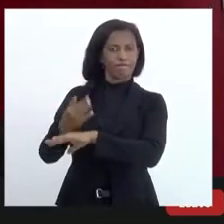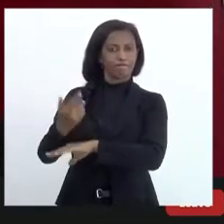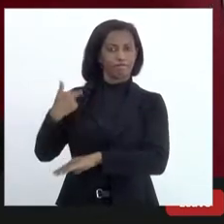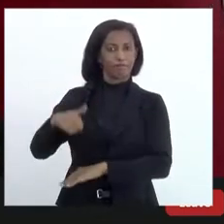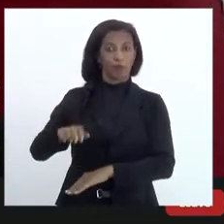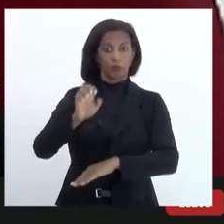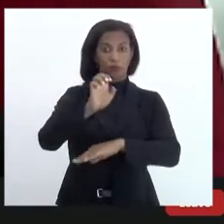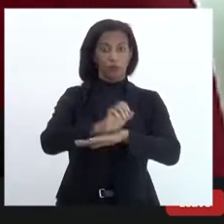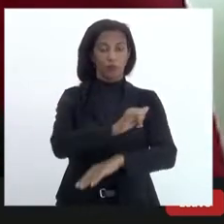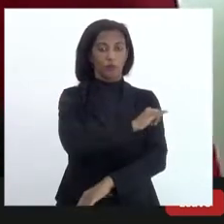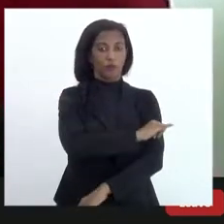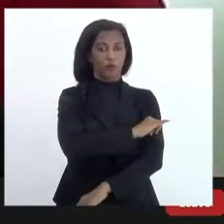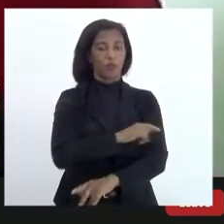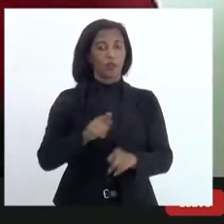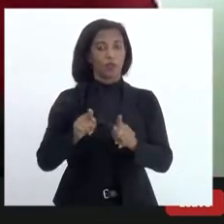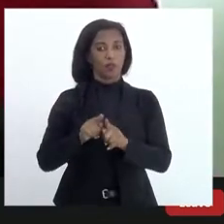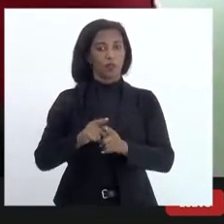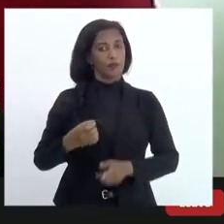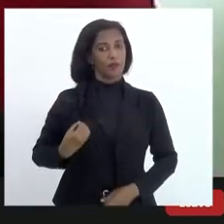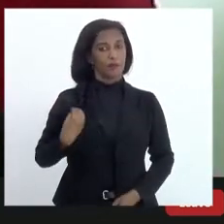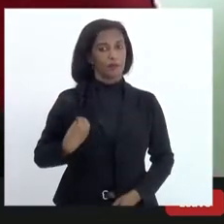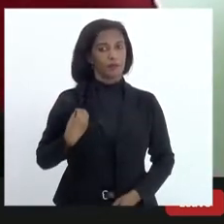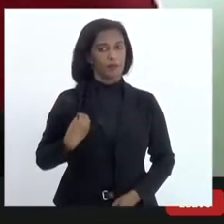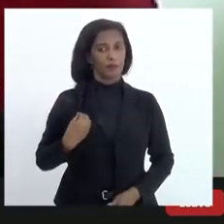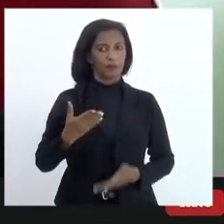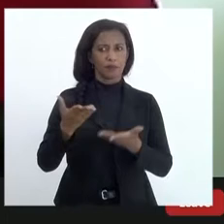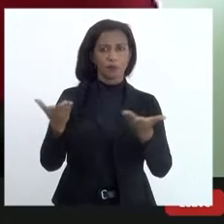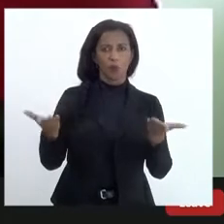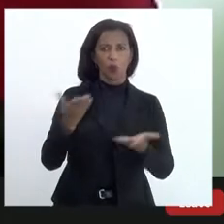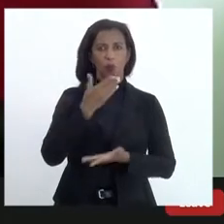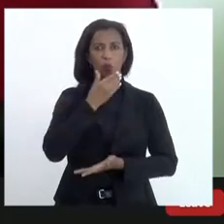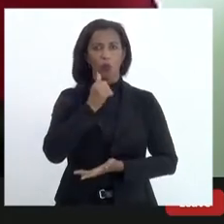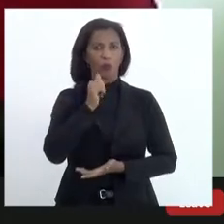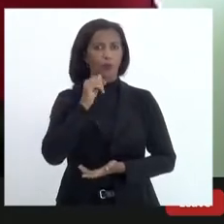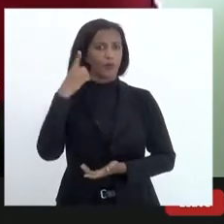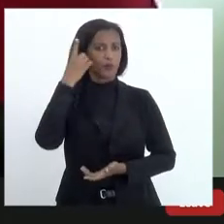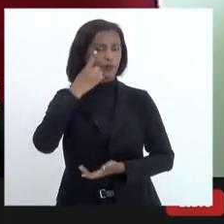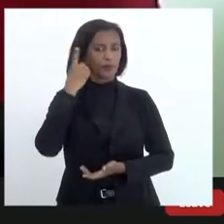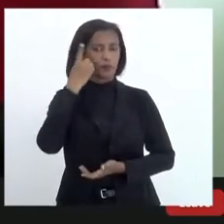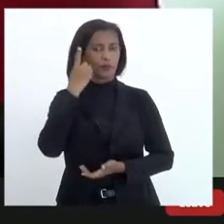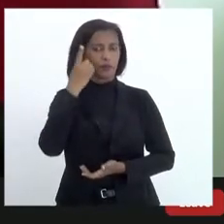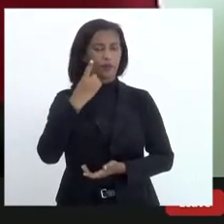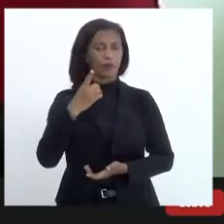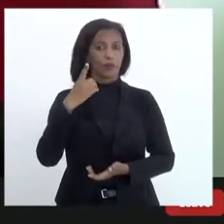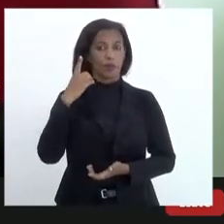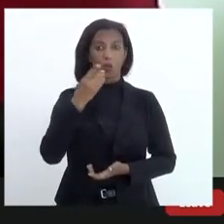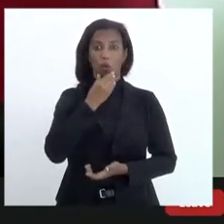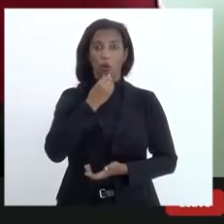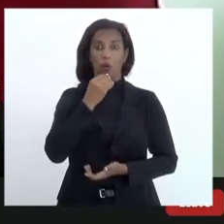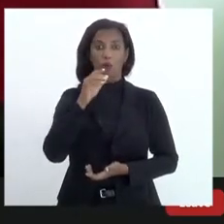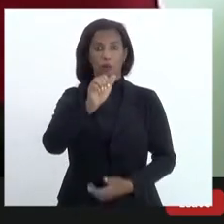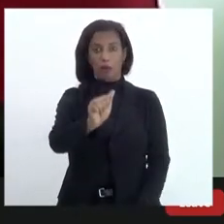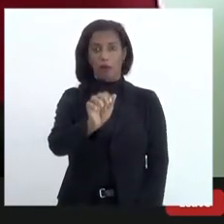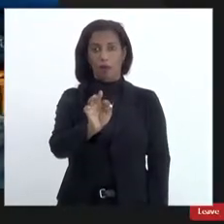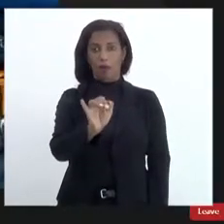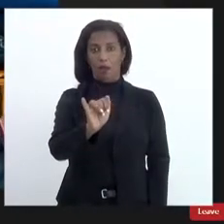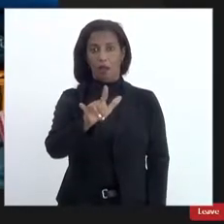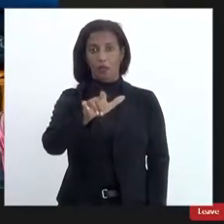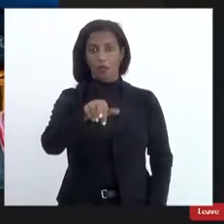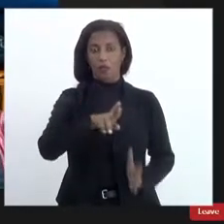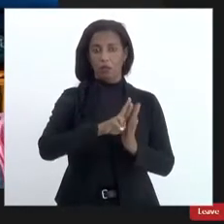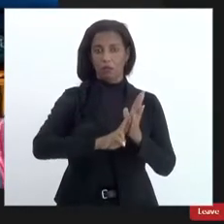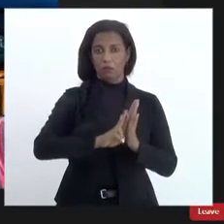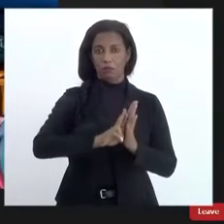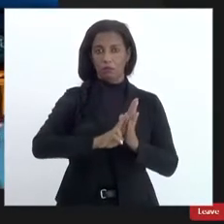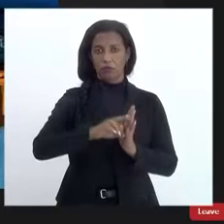Janeiro, e contando com a presença dos senhores e senhoras deputados, deputado Átila Nunes, relator,